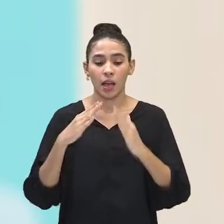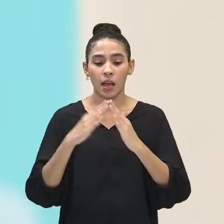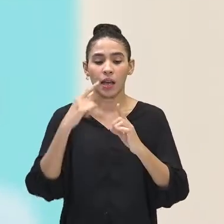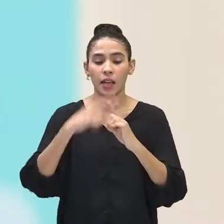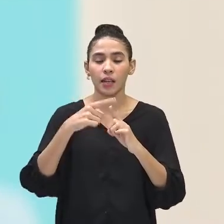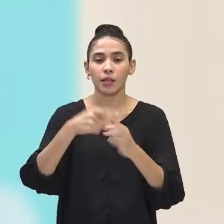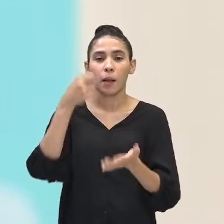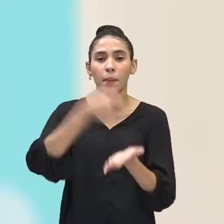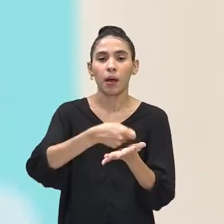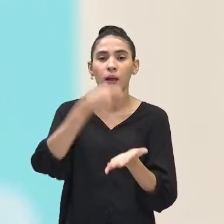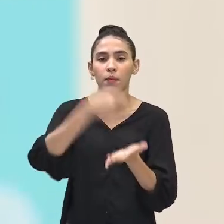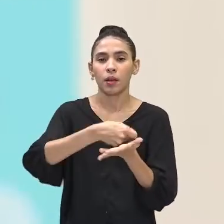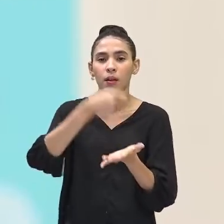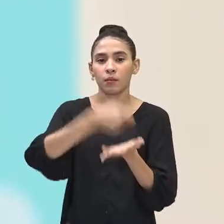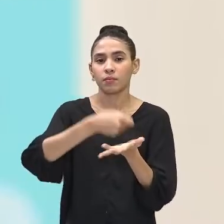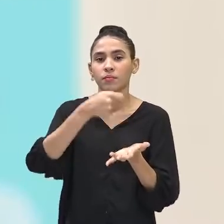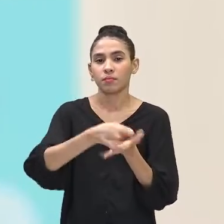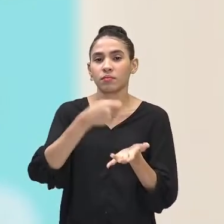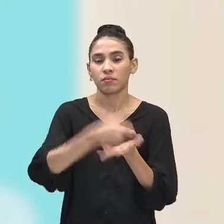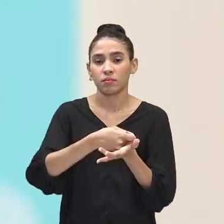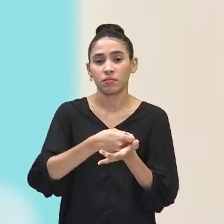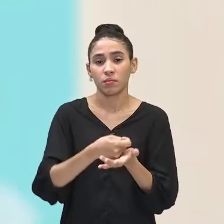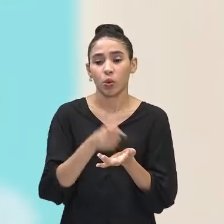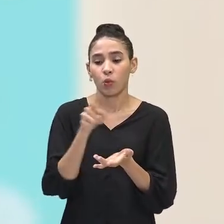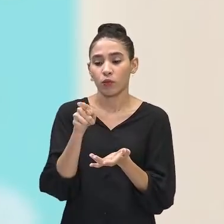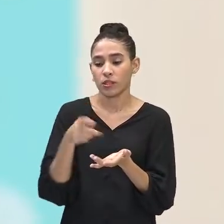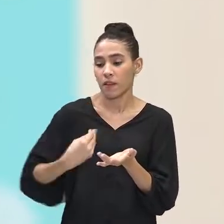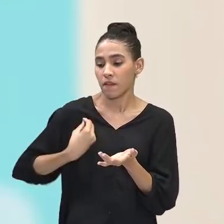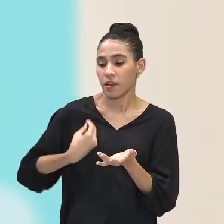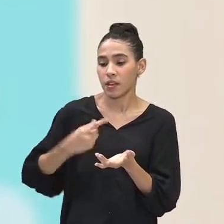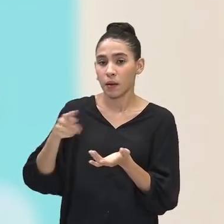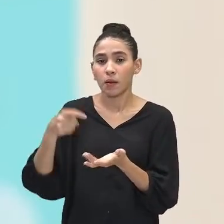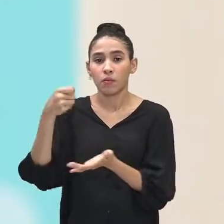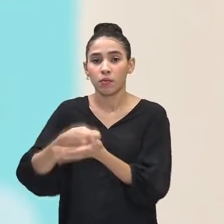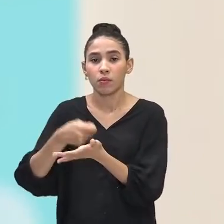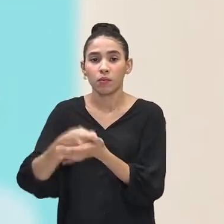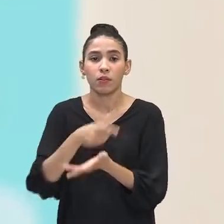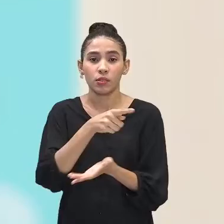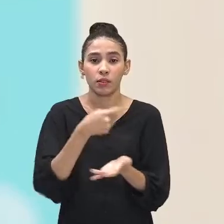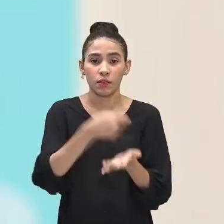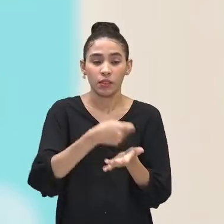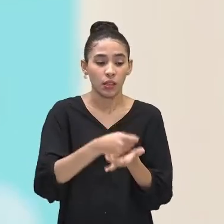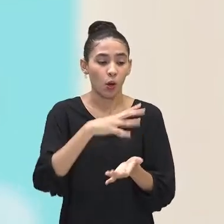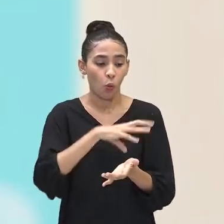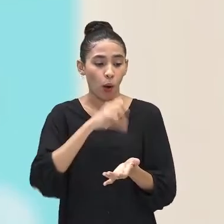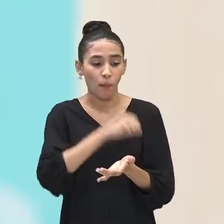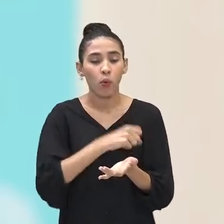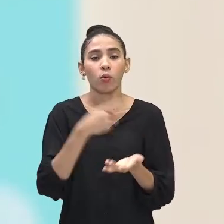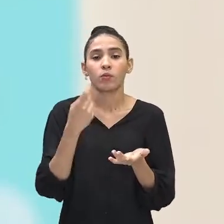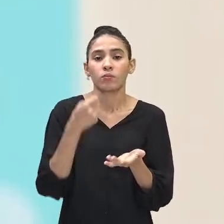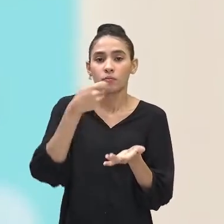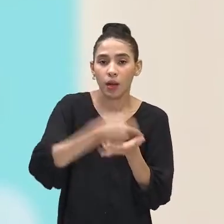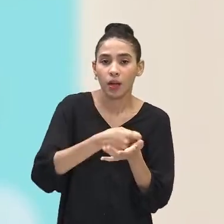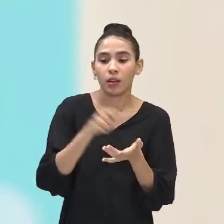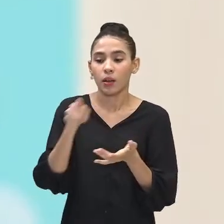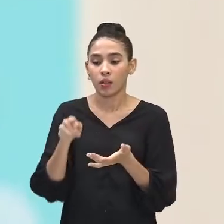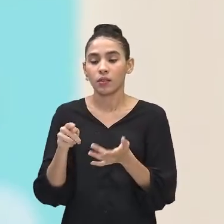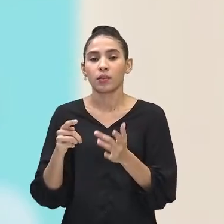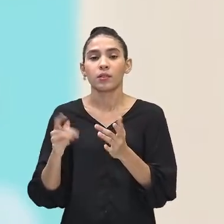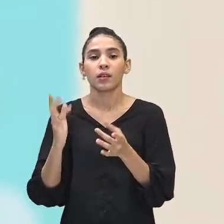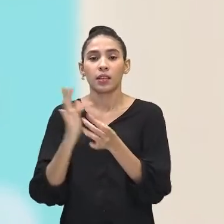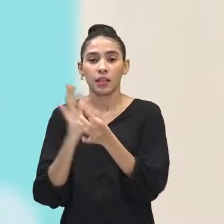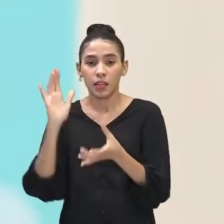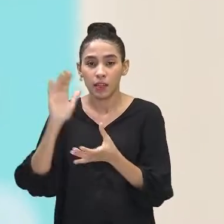ditando como que deveria ser sua vida. Que o seu amor deveria ser de tal forma, que o seu casamento deveria ser de tal forma, que o